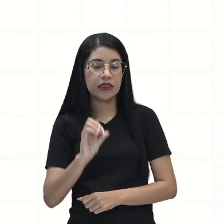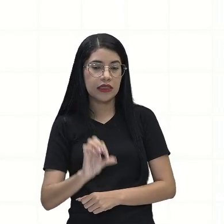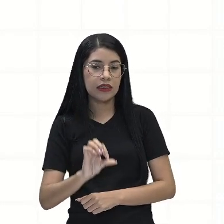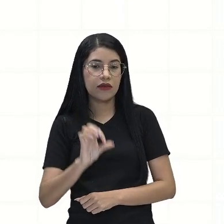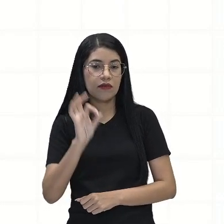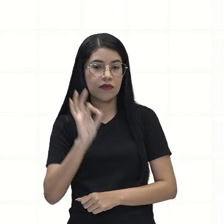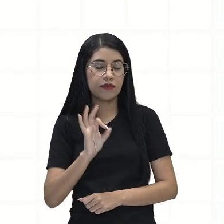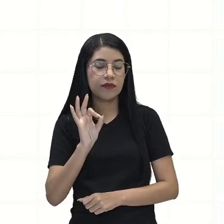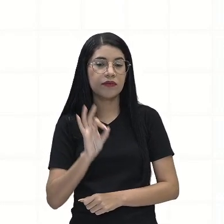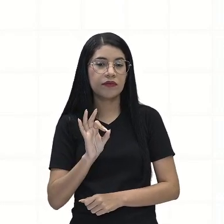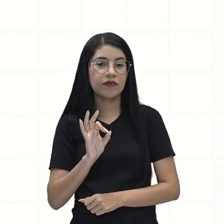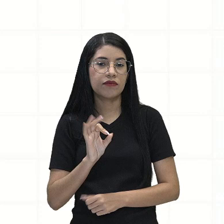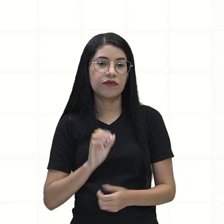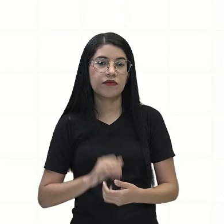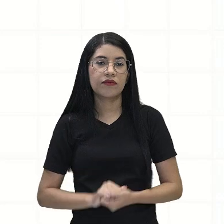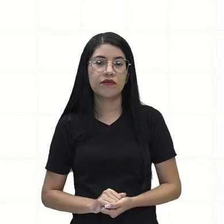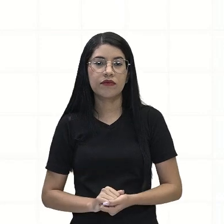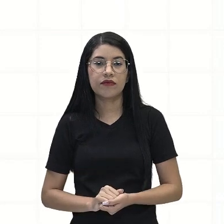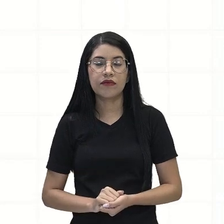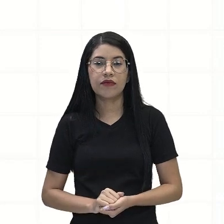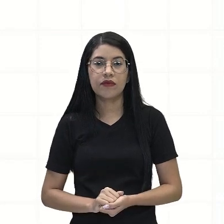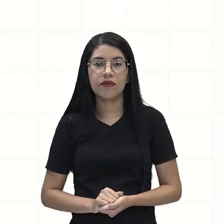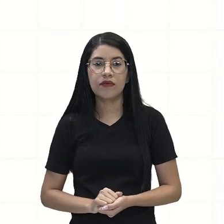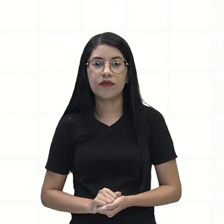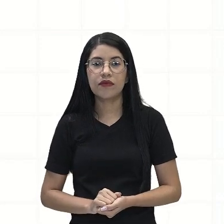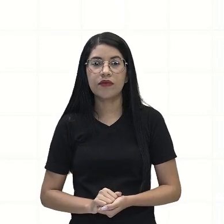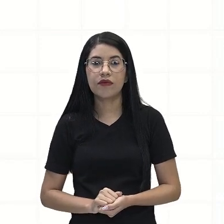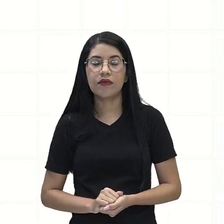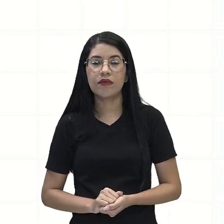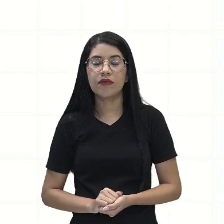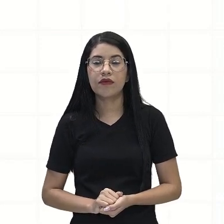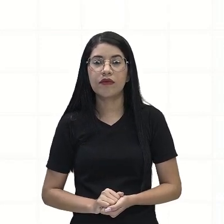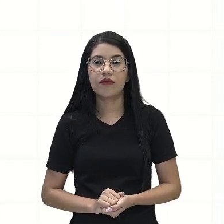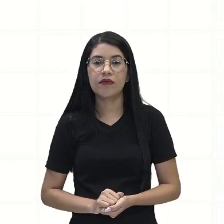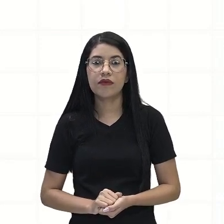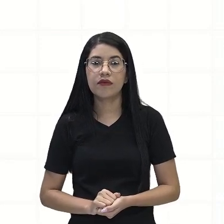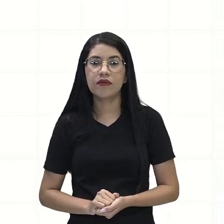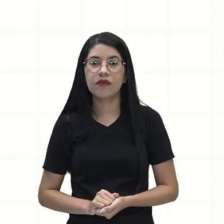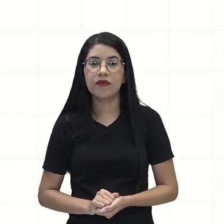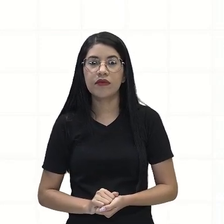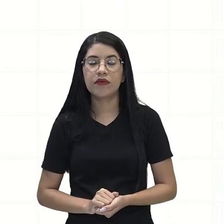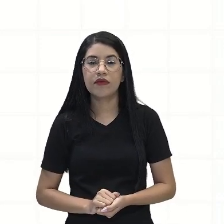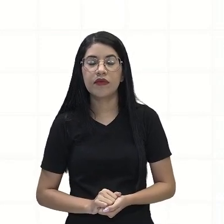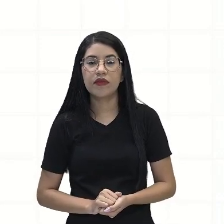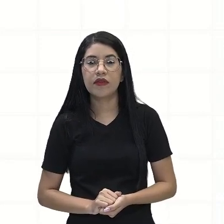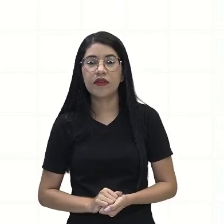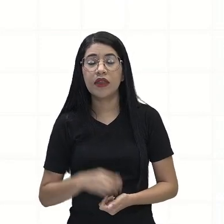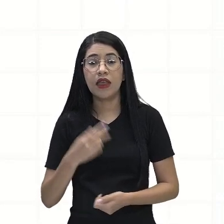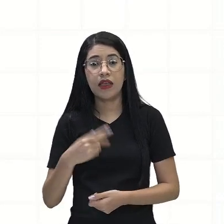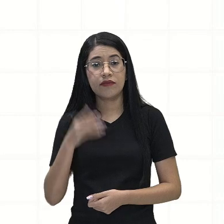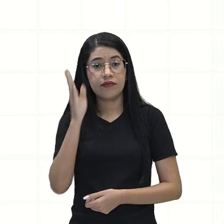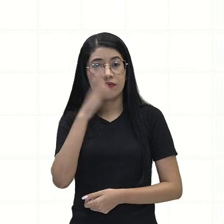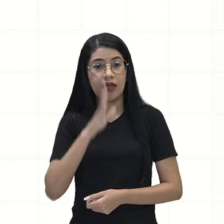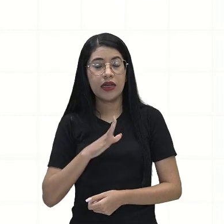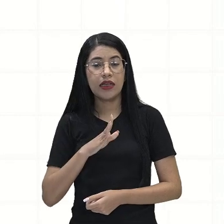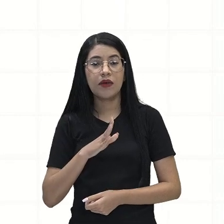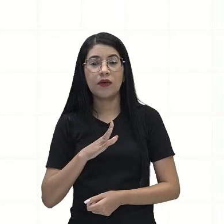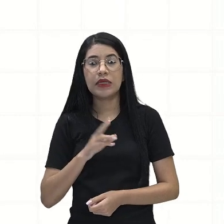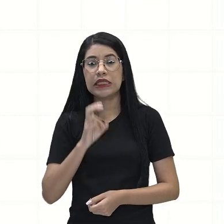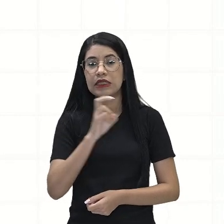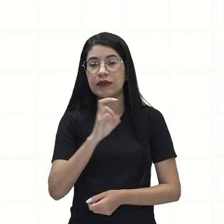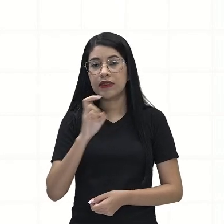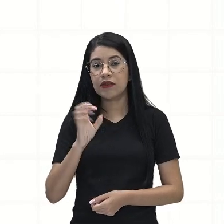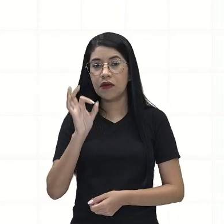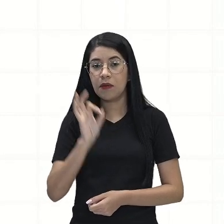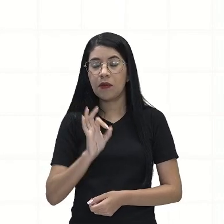apenas aí para a gente observar, certo? No Brasil, nós temos aí 55%,